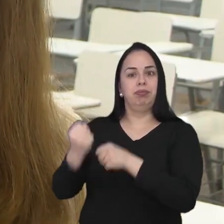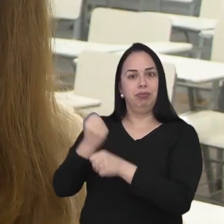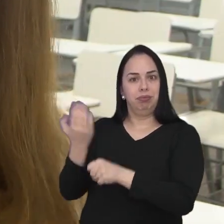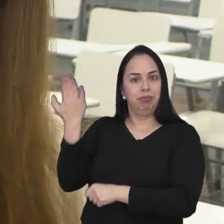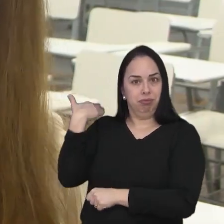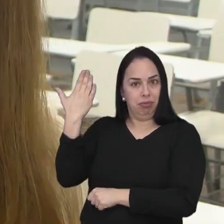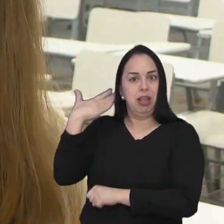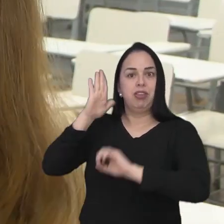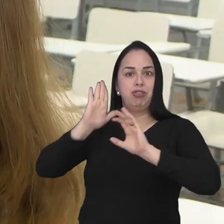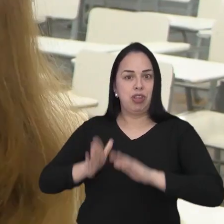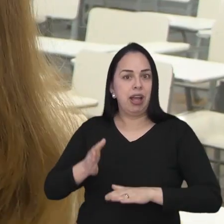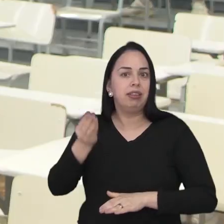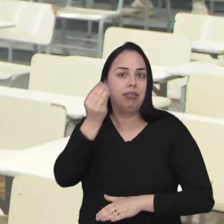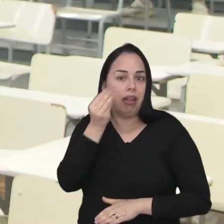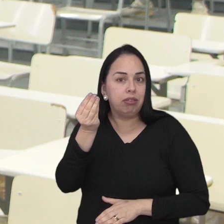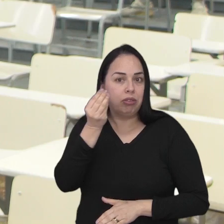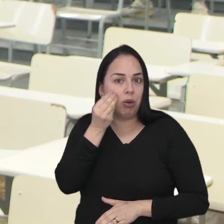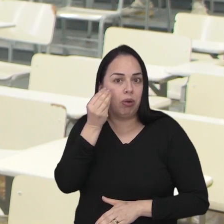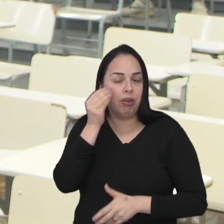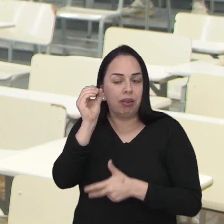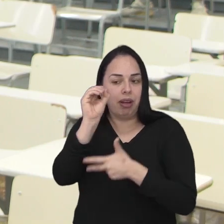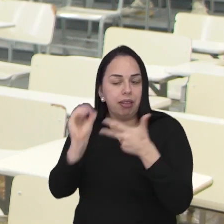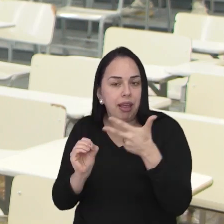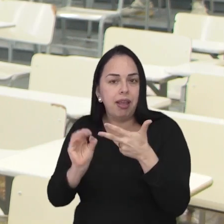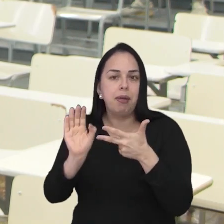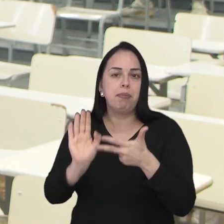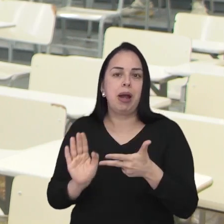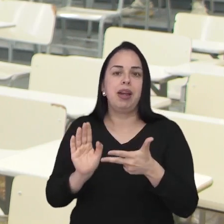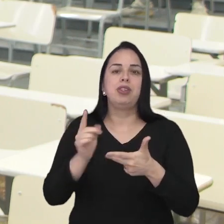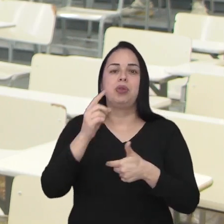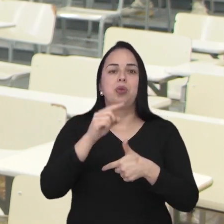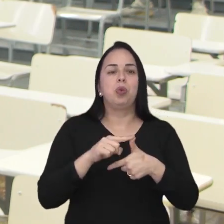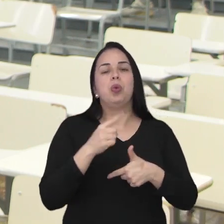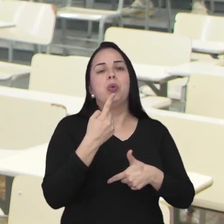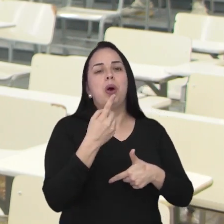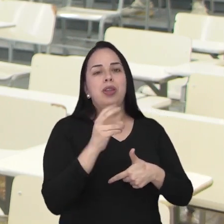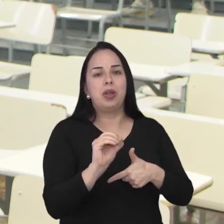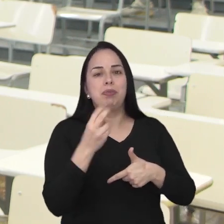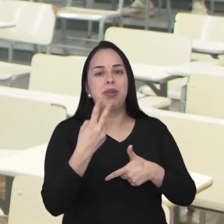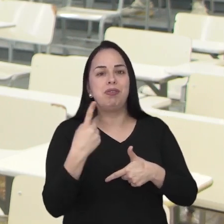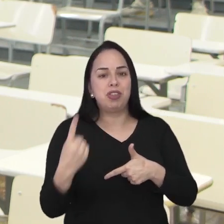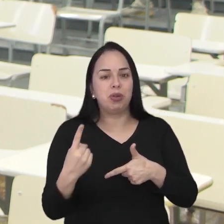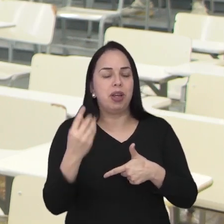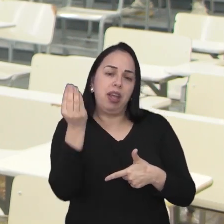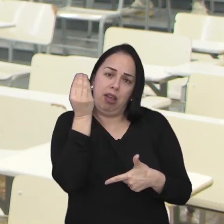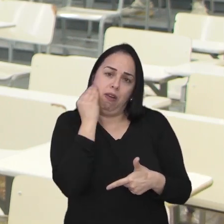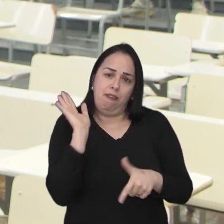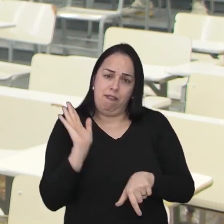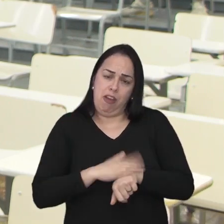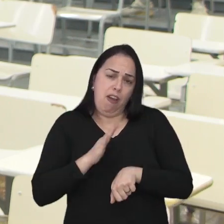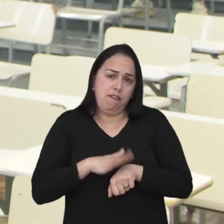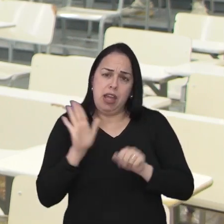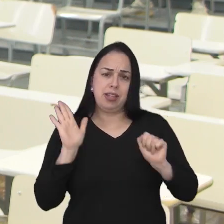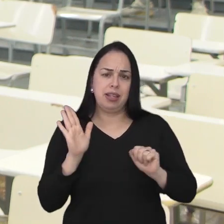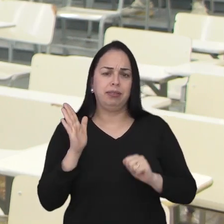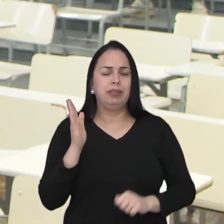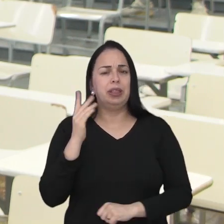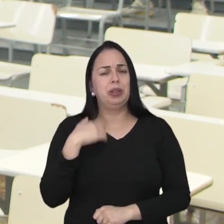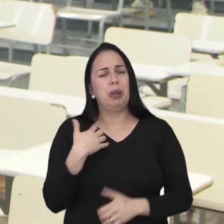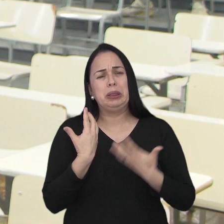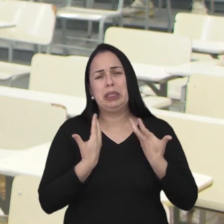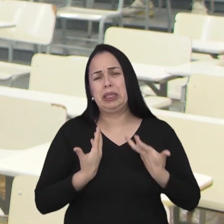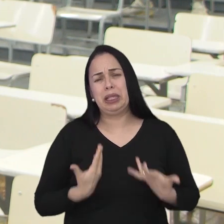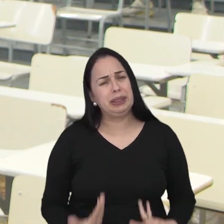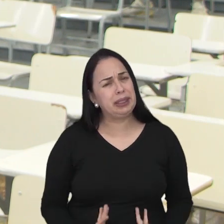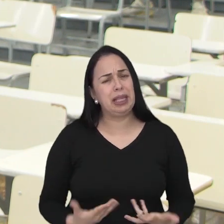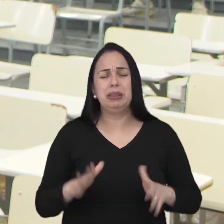vezes, como treineiras. A primeira vez que eu fiz o Enem, eu estava no primeiro ano, foi em 2021, e eu lembro que eu fiz assim, sabe quando você vai e fala,